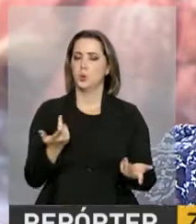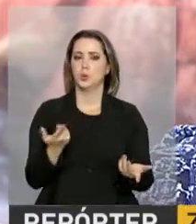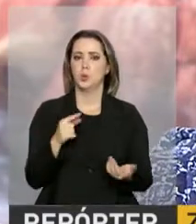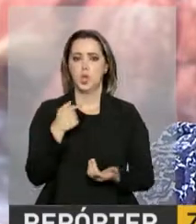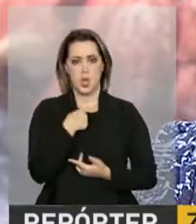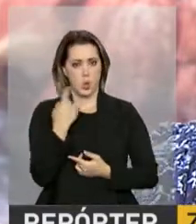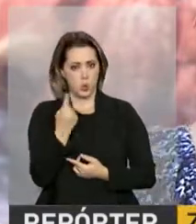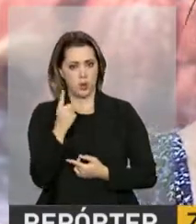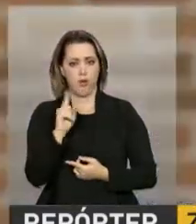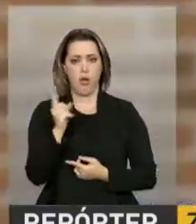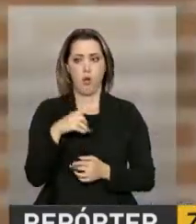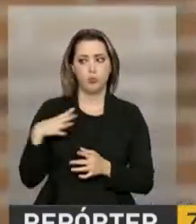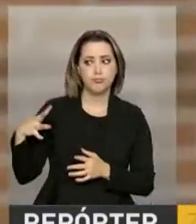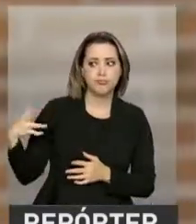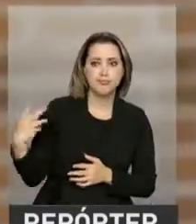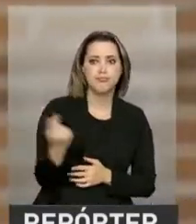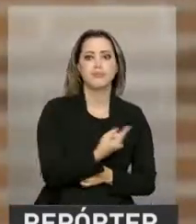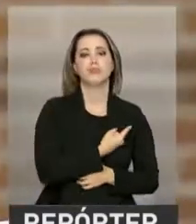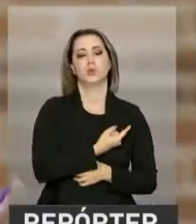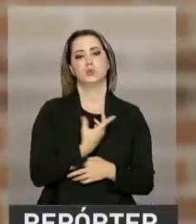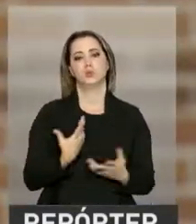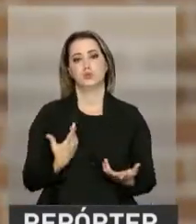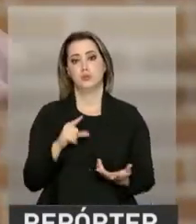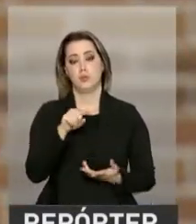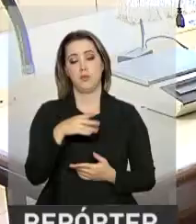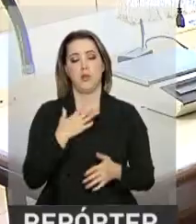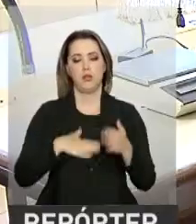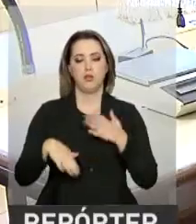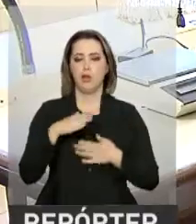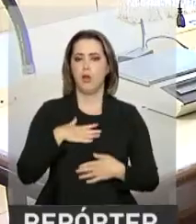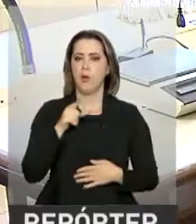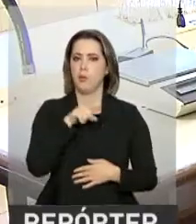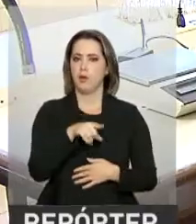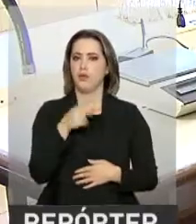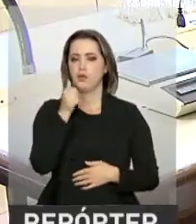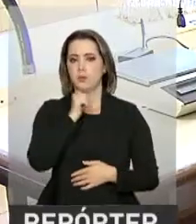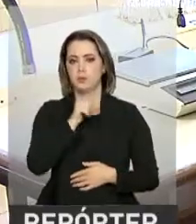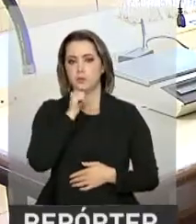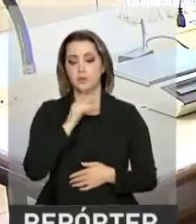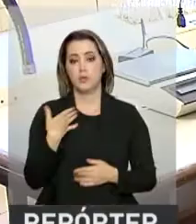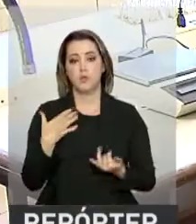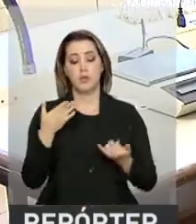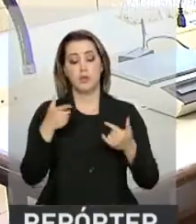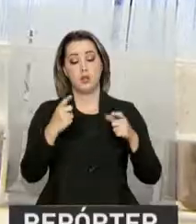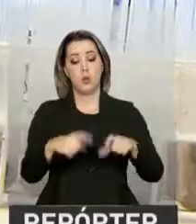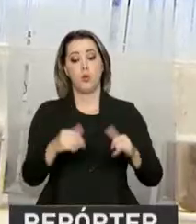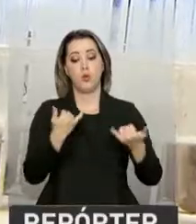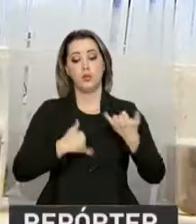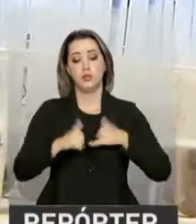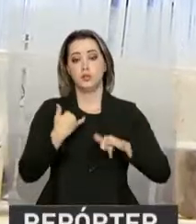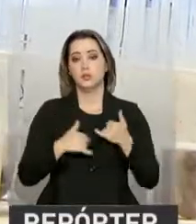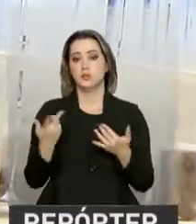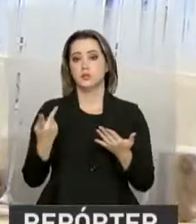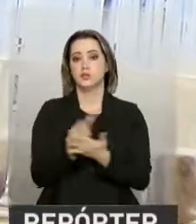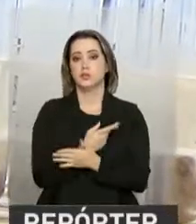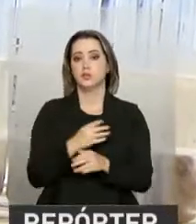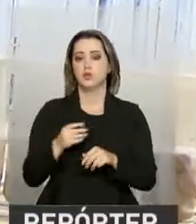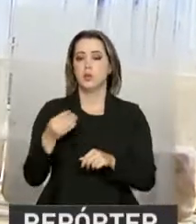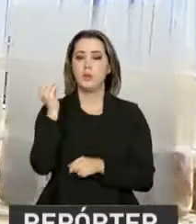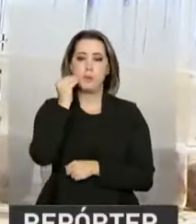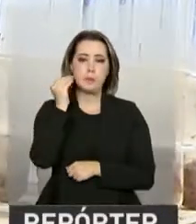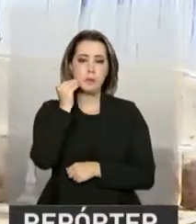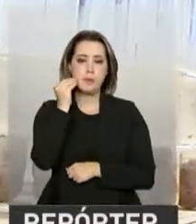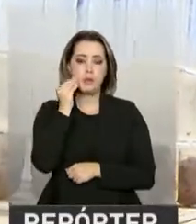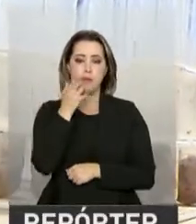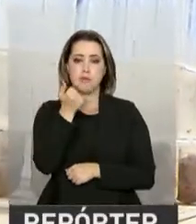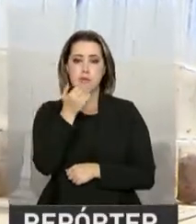só eu, não, todos nós, né? E para tranquilizar as pessoas como a dona Zilda, a nossa equipe foi até um laboratório em Brasília que realiza testes em alimentos